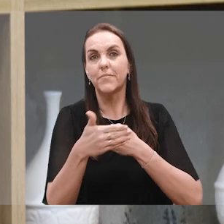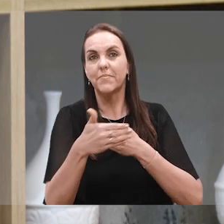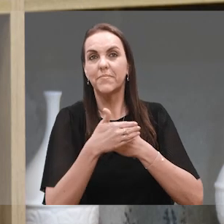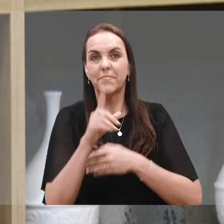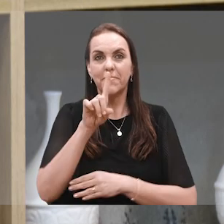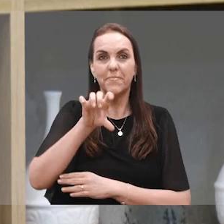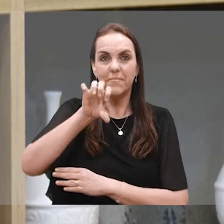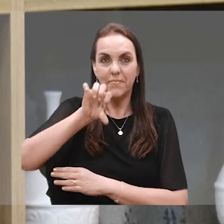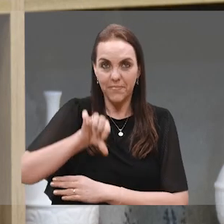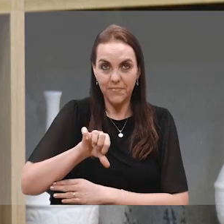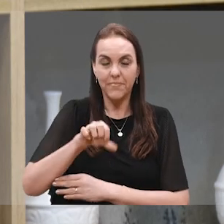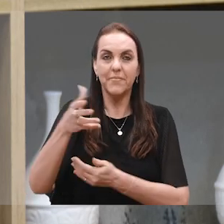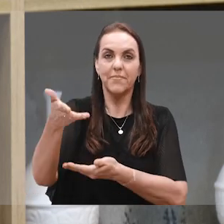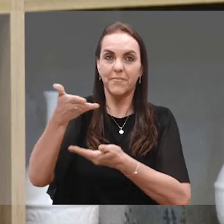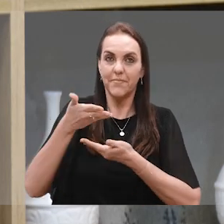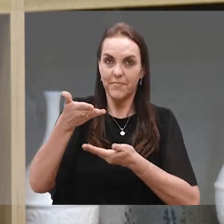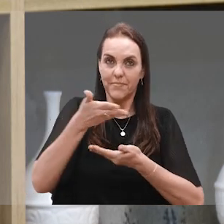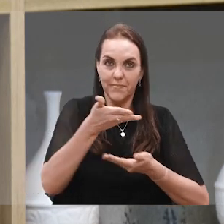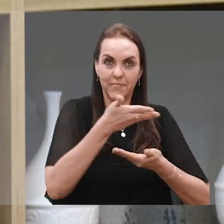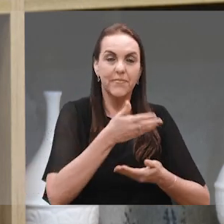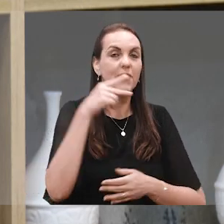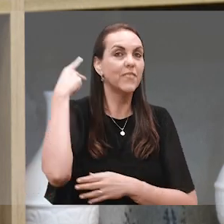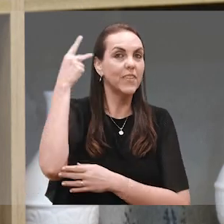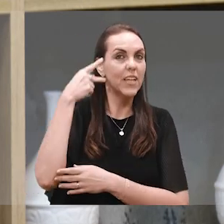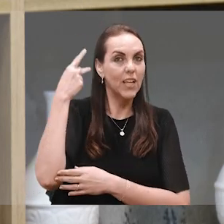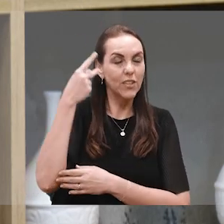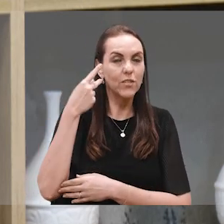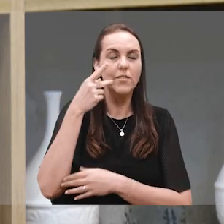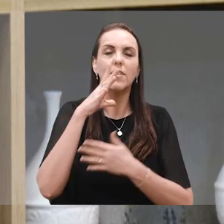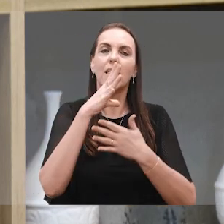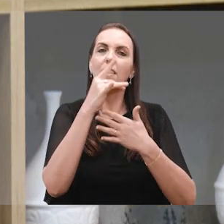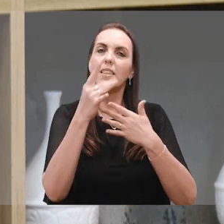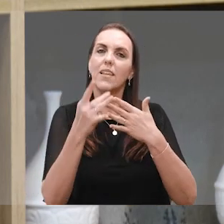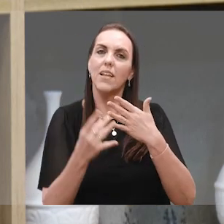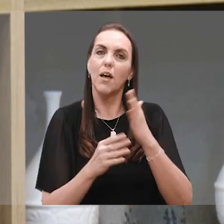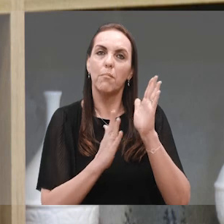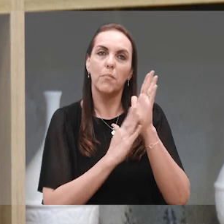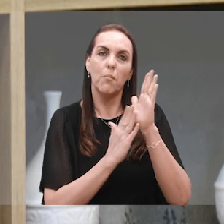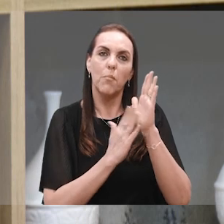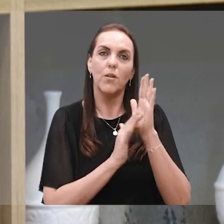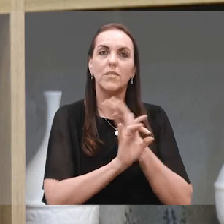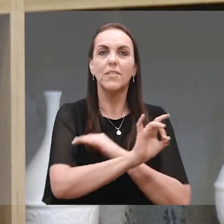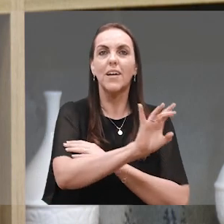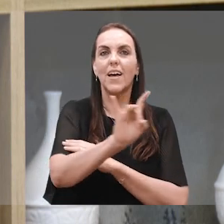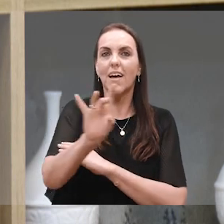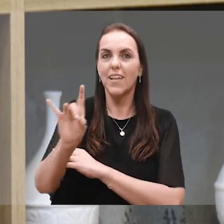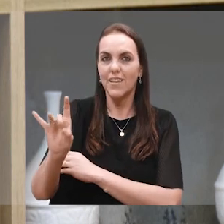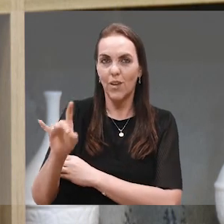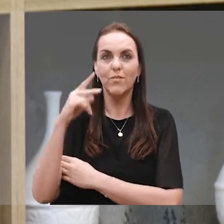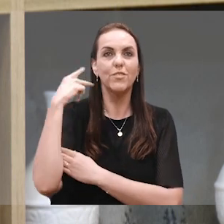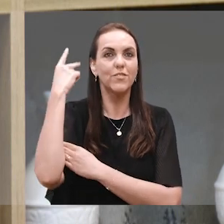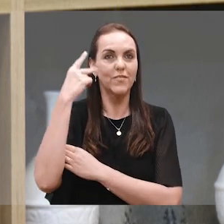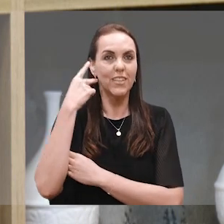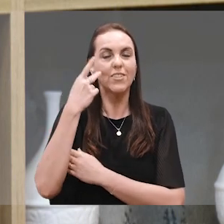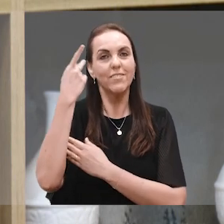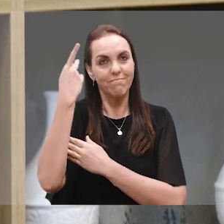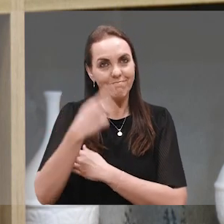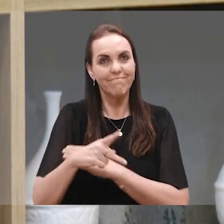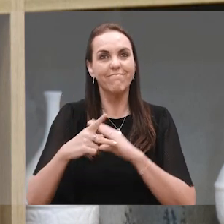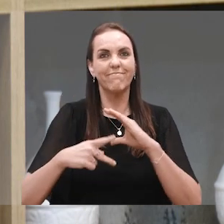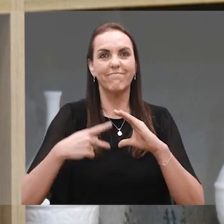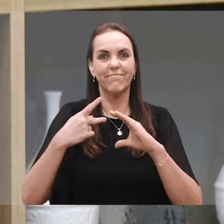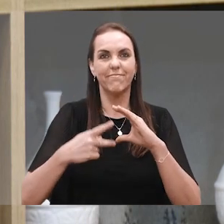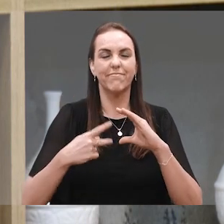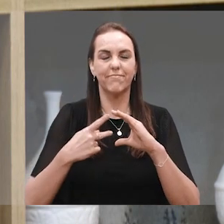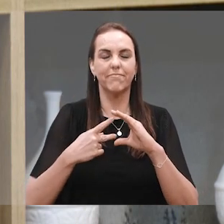desta 19ª legislatura, receber os vereadores e detalhar as propostas de cada um dos parlamentares